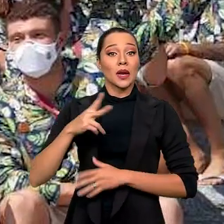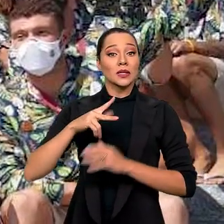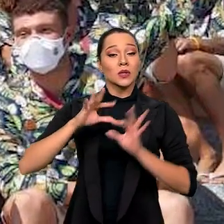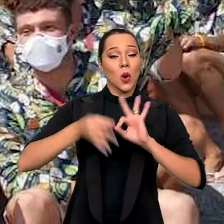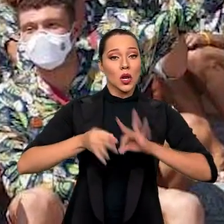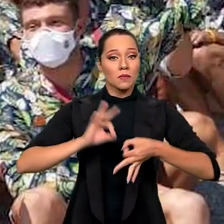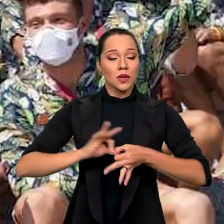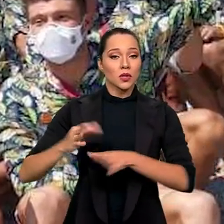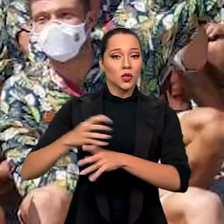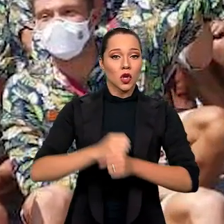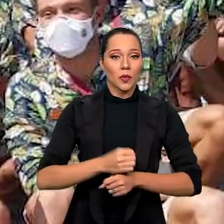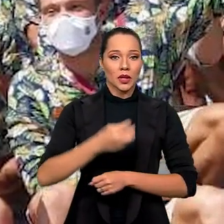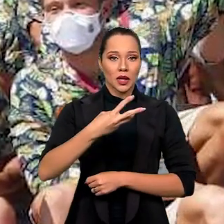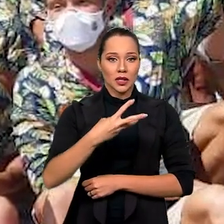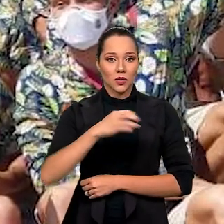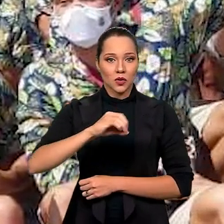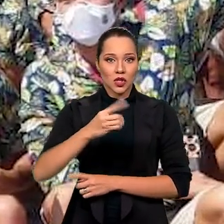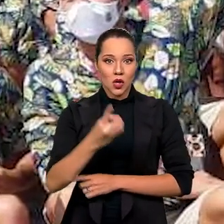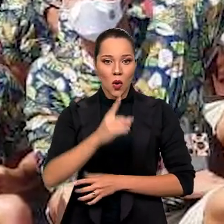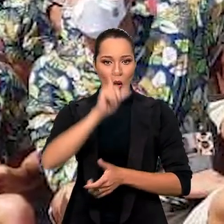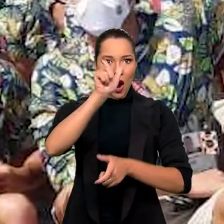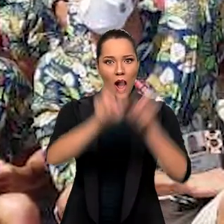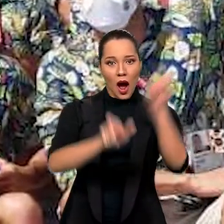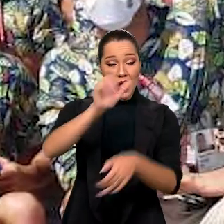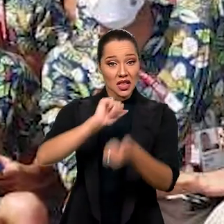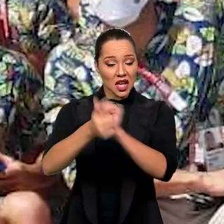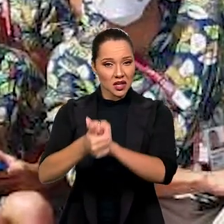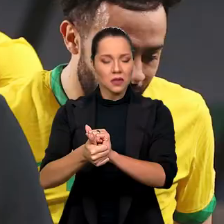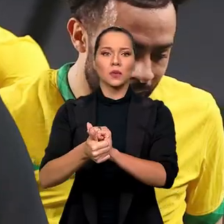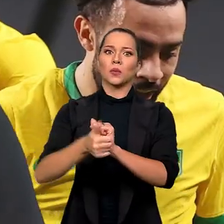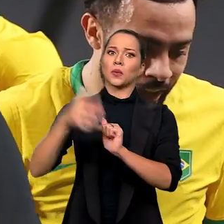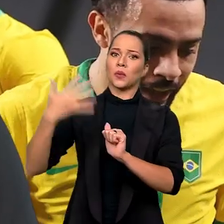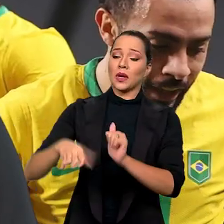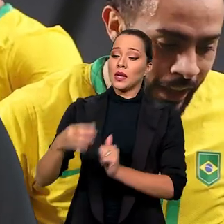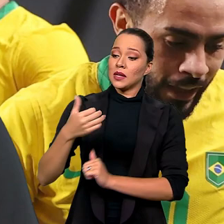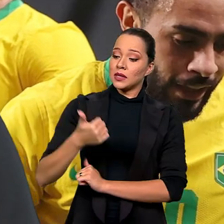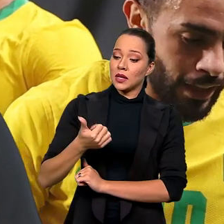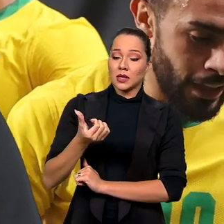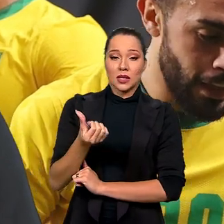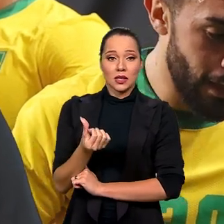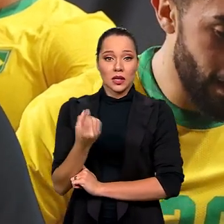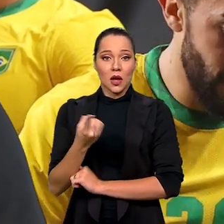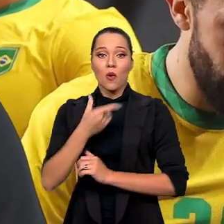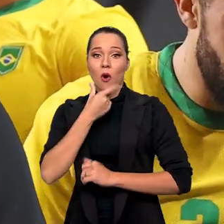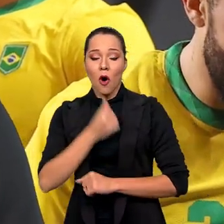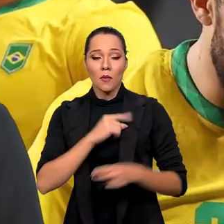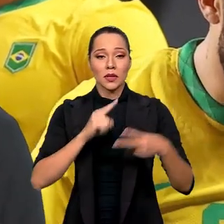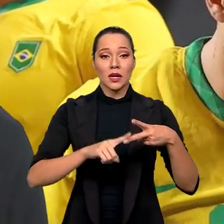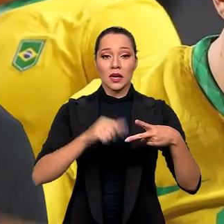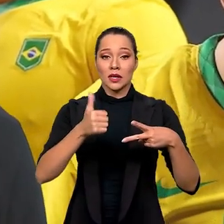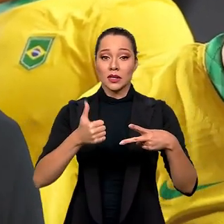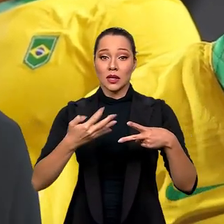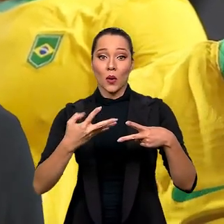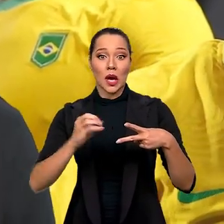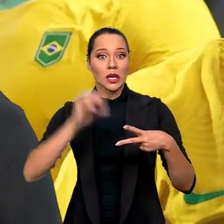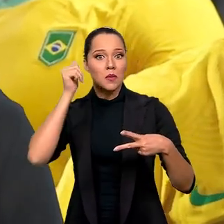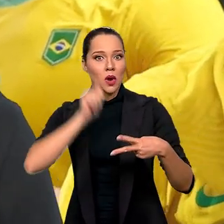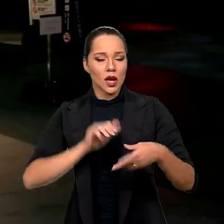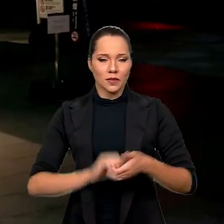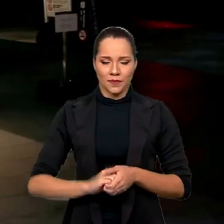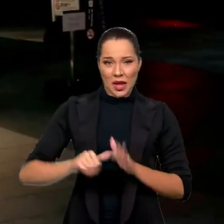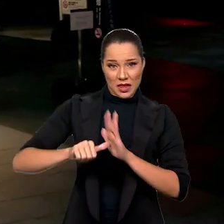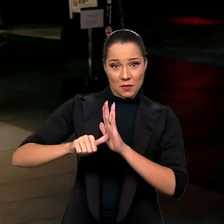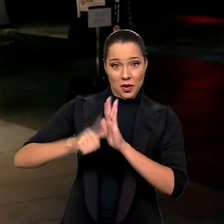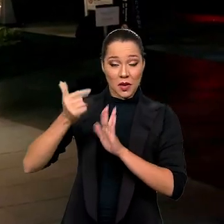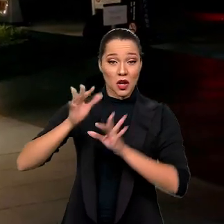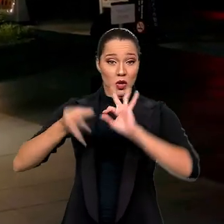essa Olimpíada são 301 atletas, rapaz. Olha só a diferença. São 161 homens e 140 mulheres.